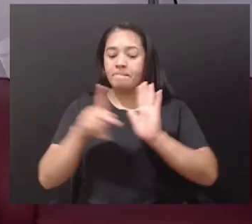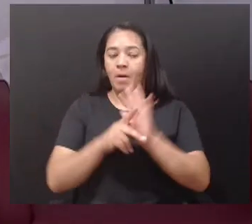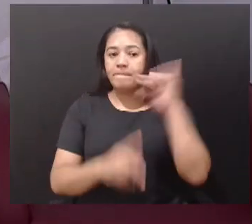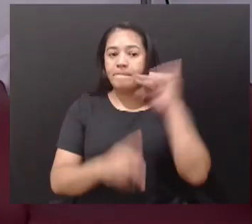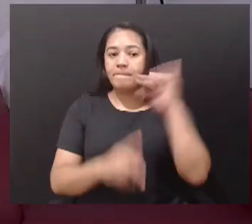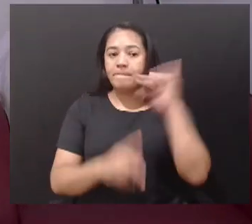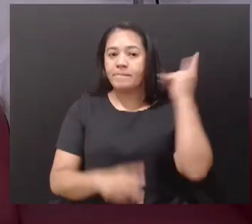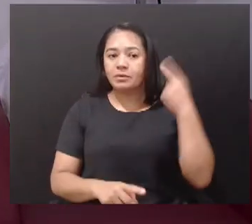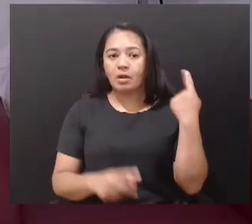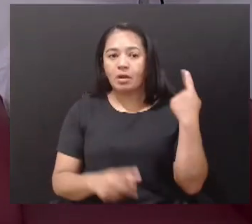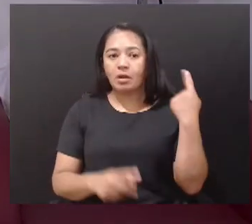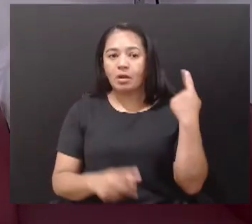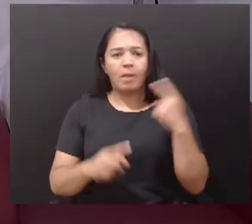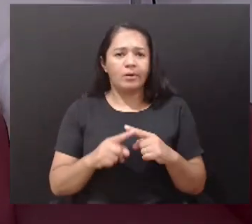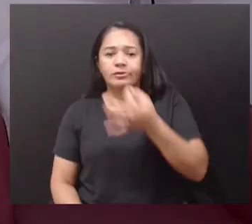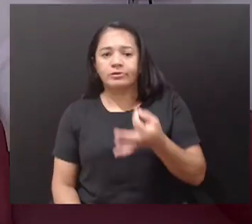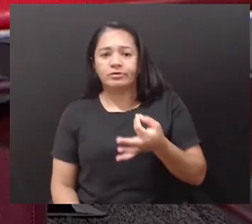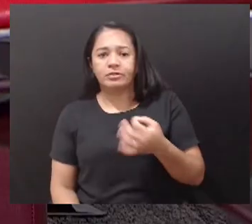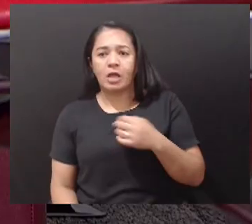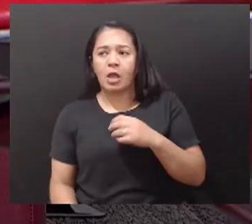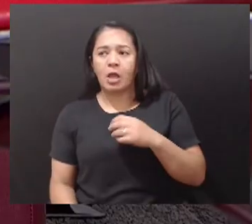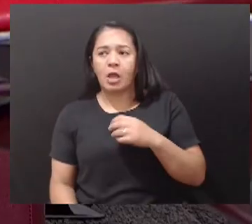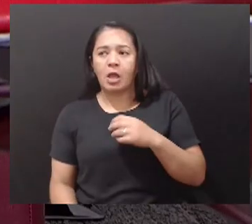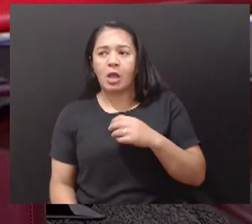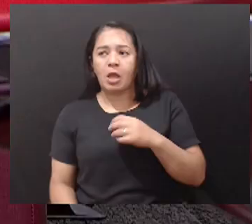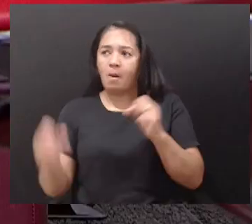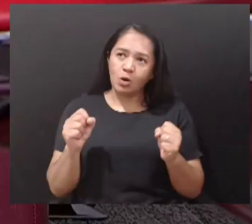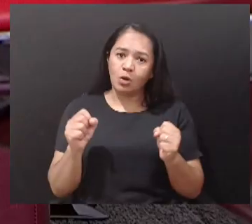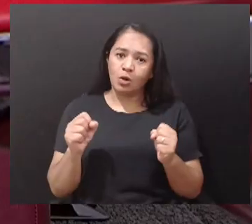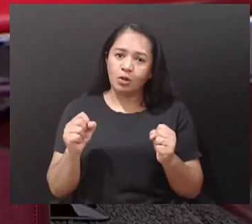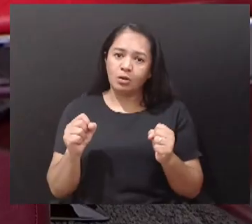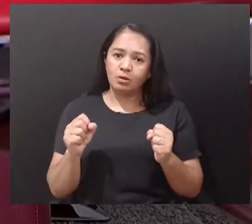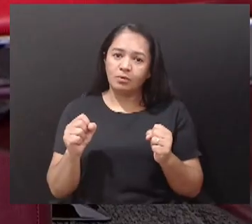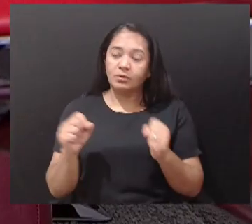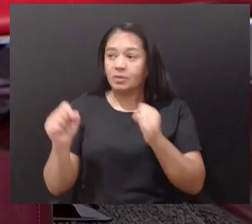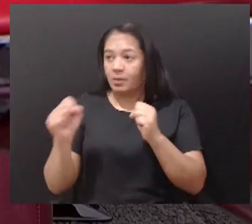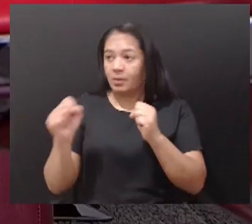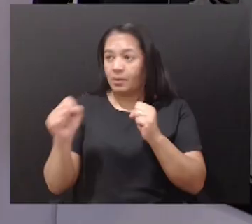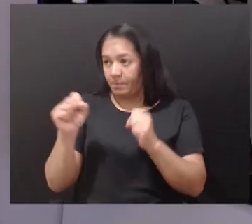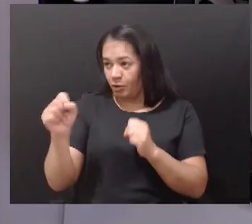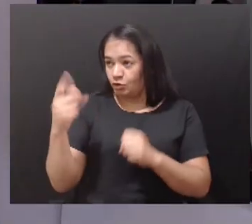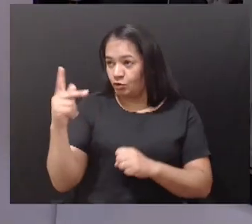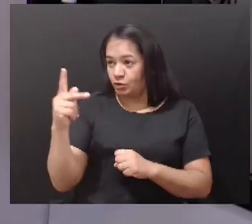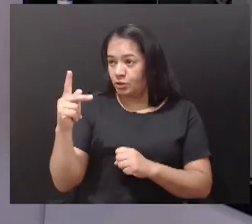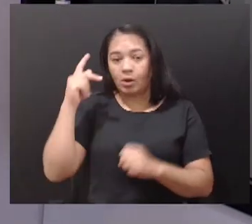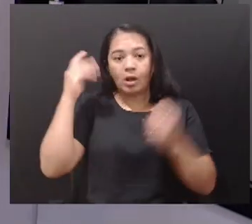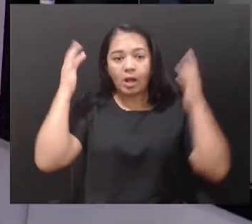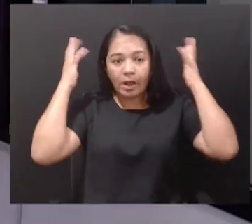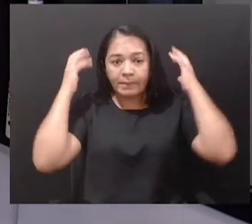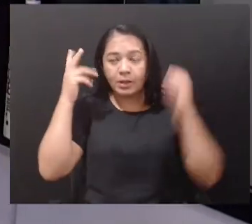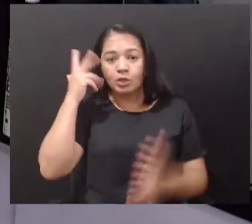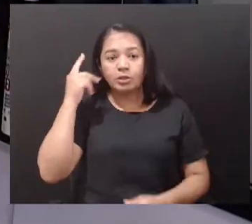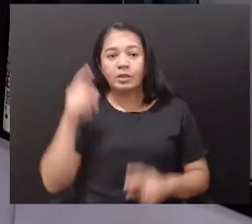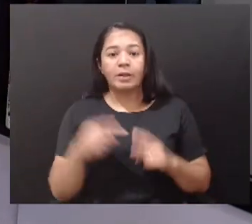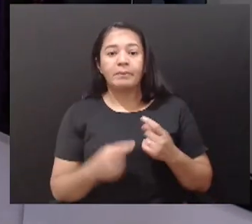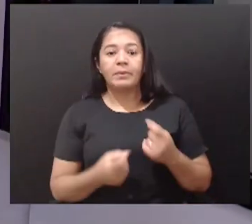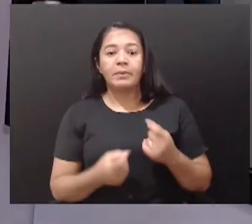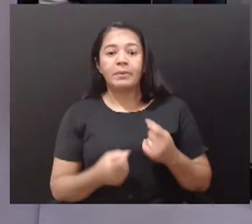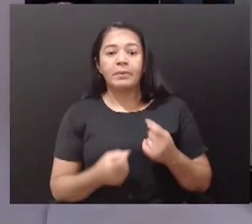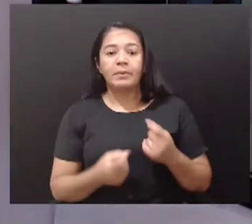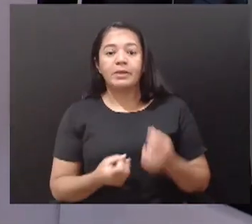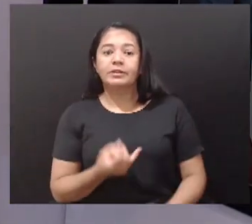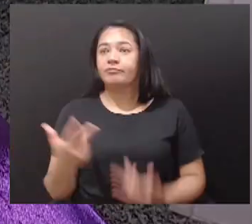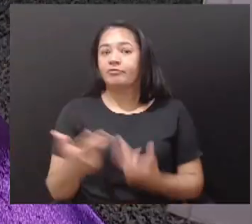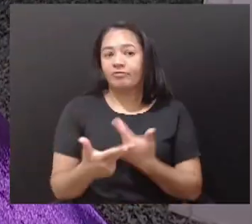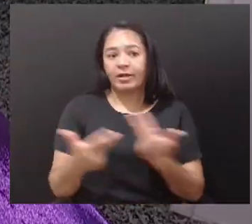acha que eu posso ter você pode ter o seu cabelo natural, tá? Mas a gente tem inúmeras situações. A gente tem